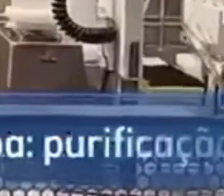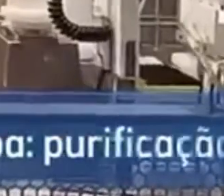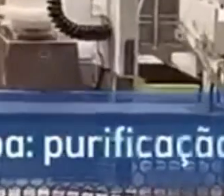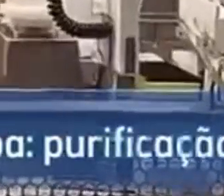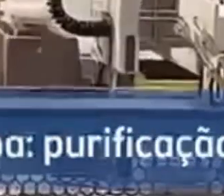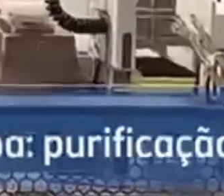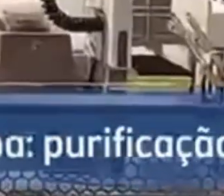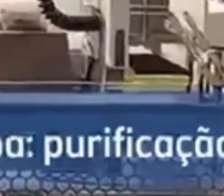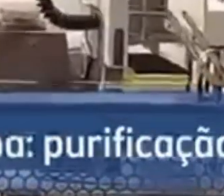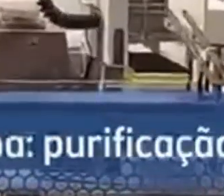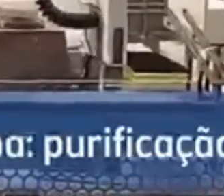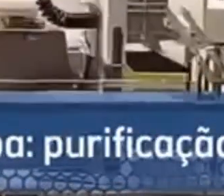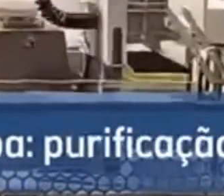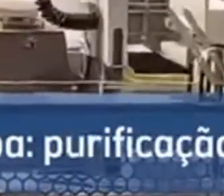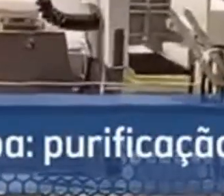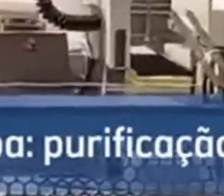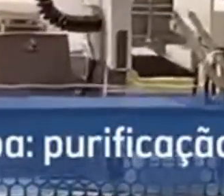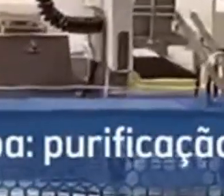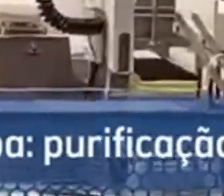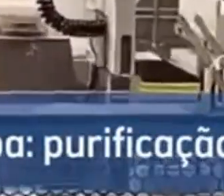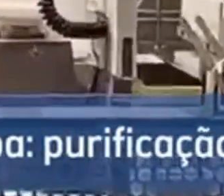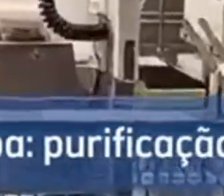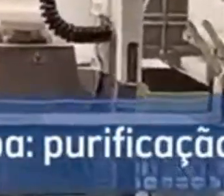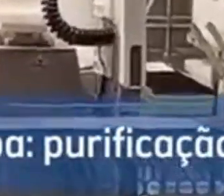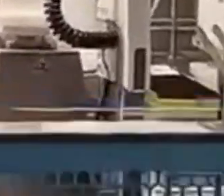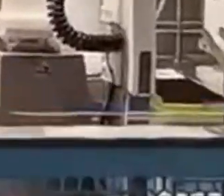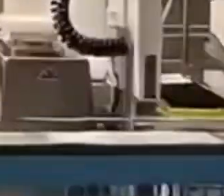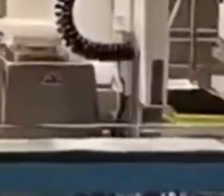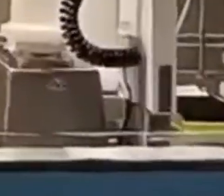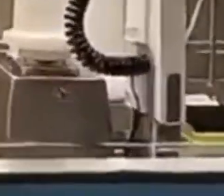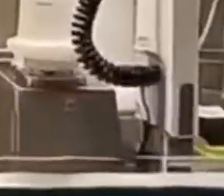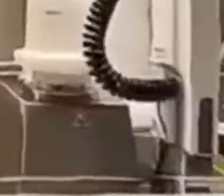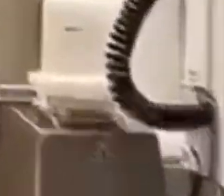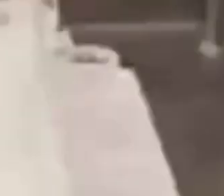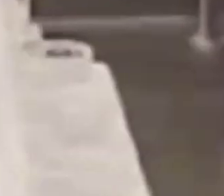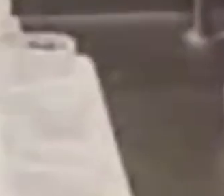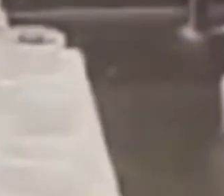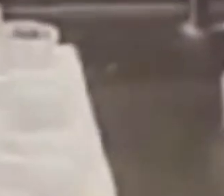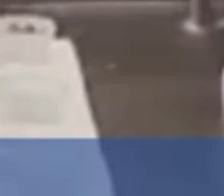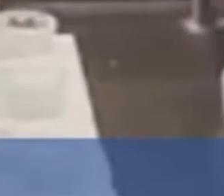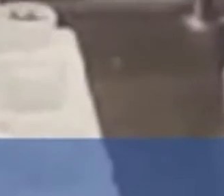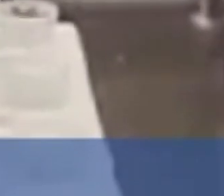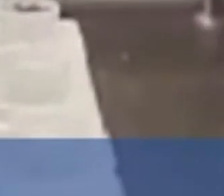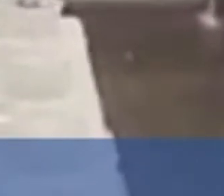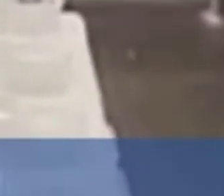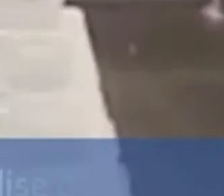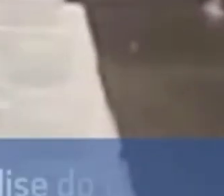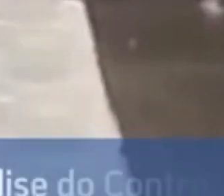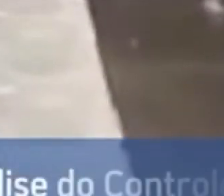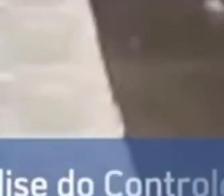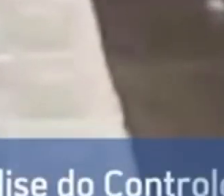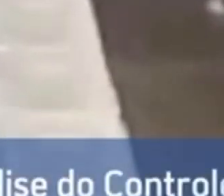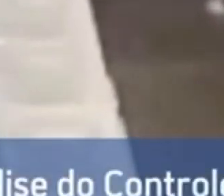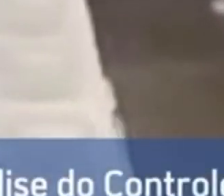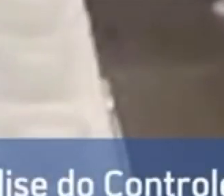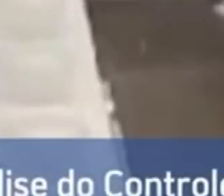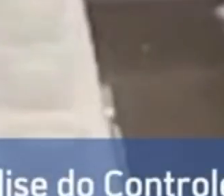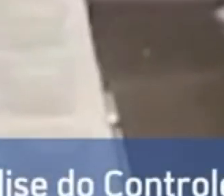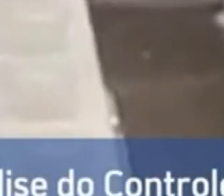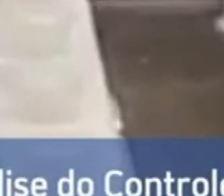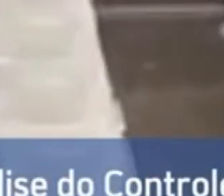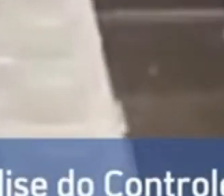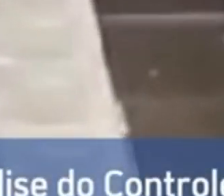Então, esse é o nosso equipamento já instalado aqui no Brasil. E essa é uma